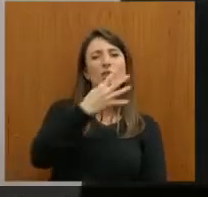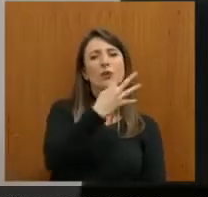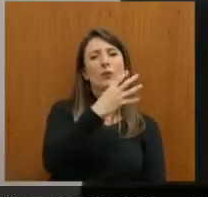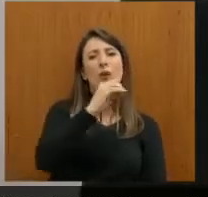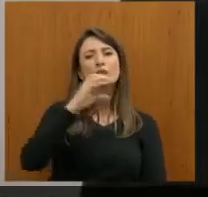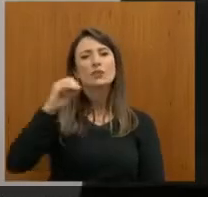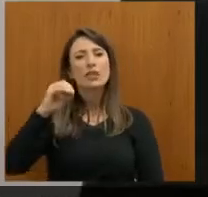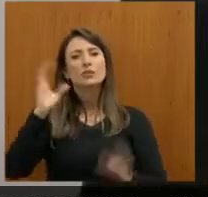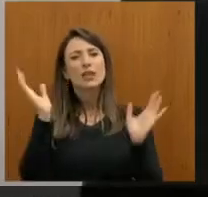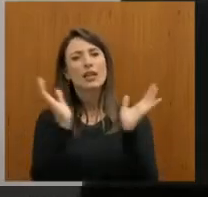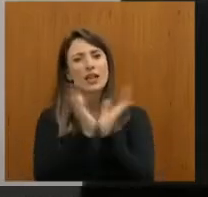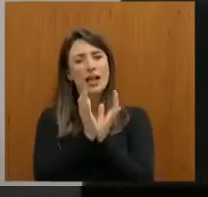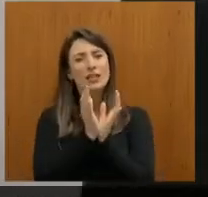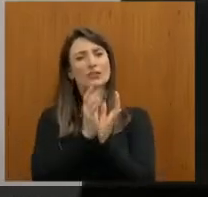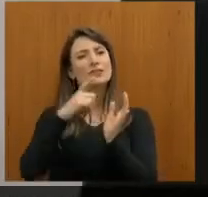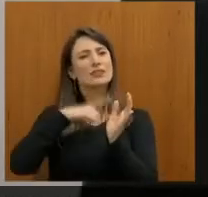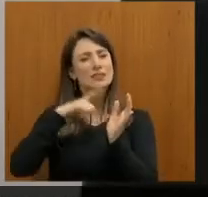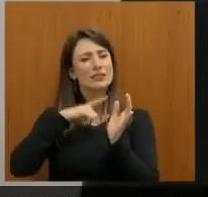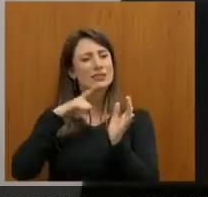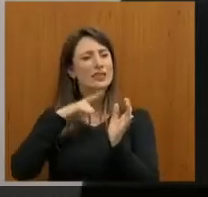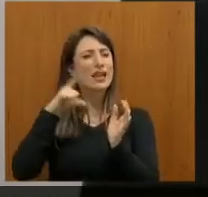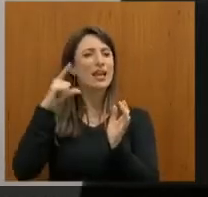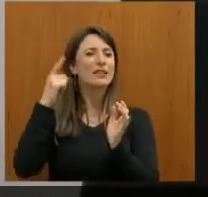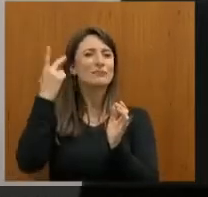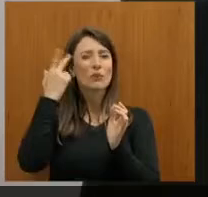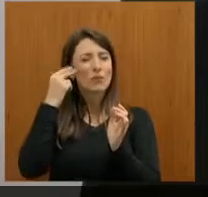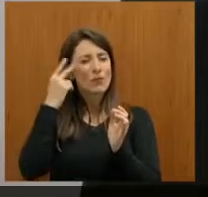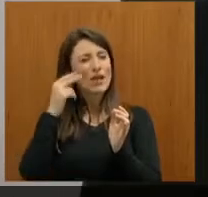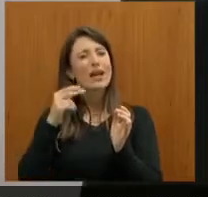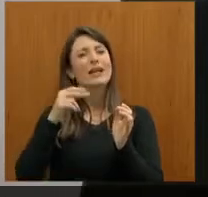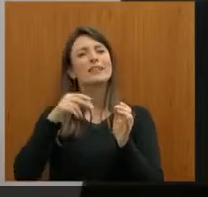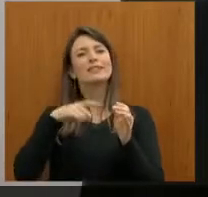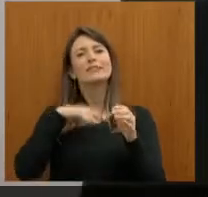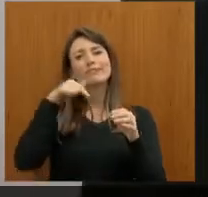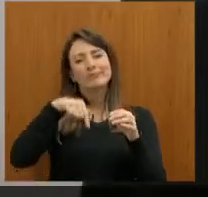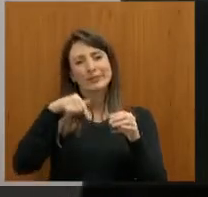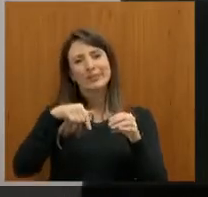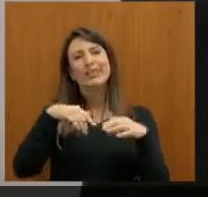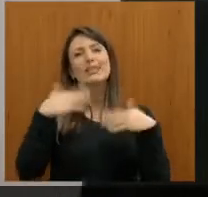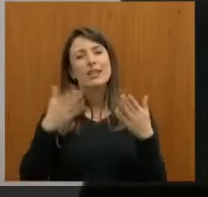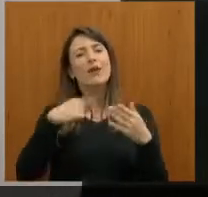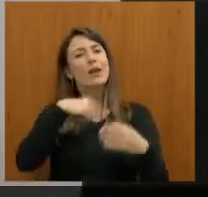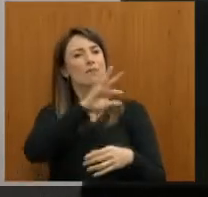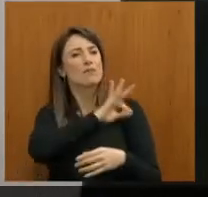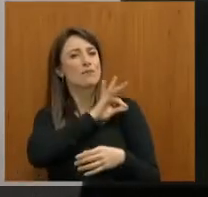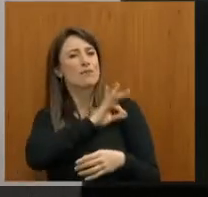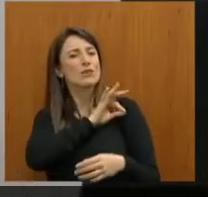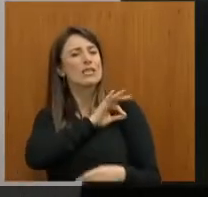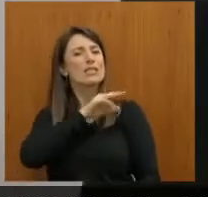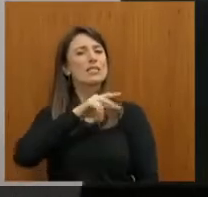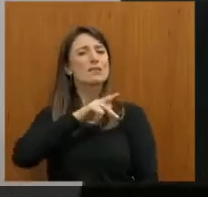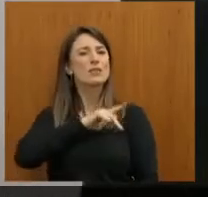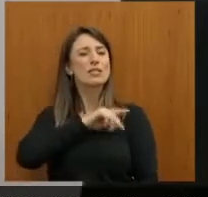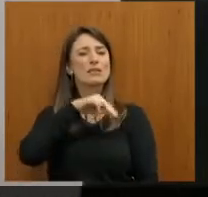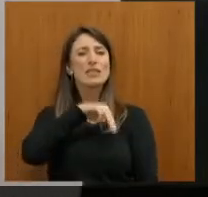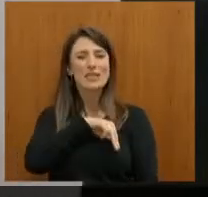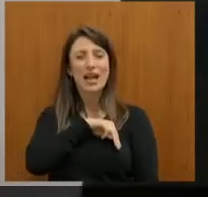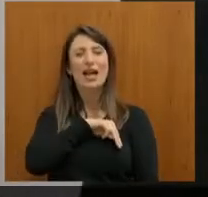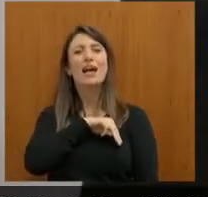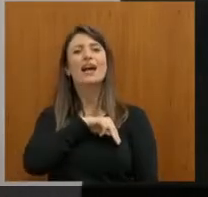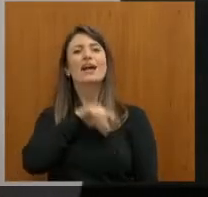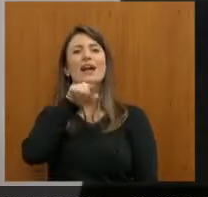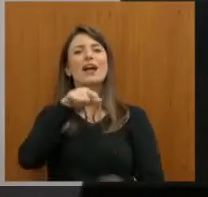violência doméstica Segundo a polícia militar que inclusive nos trouxe essa informação na sessão